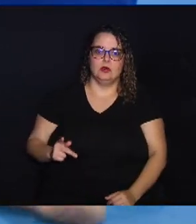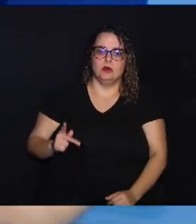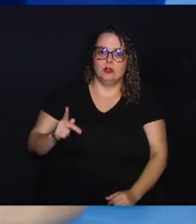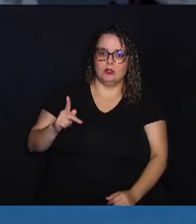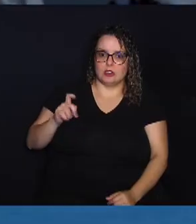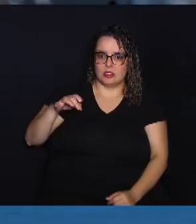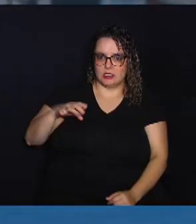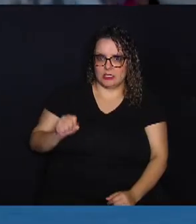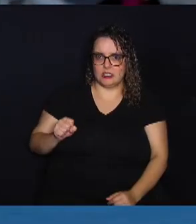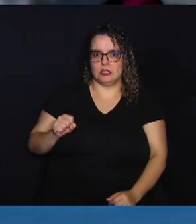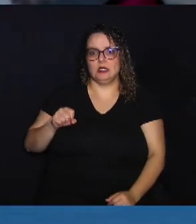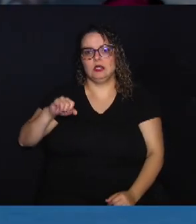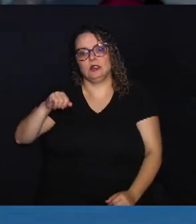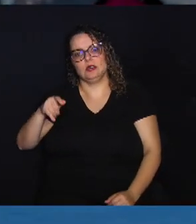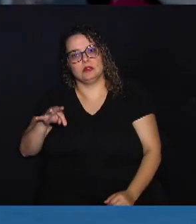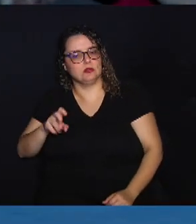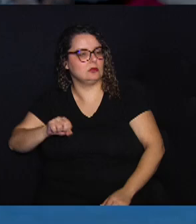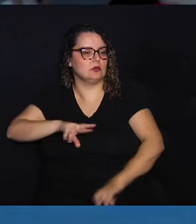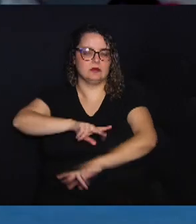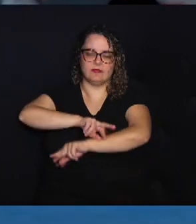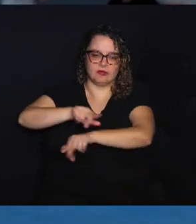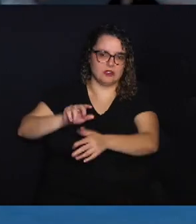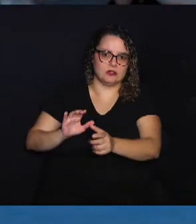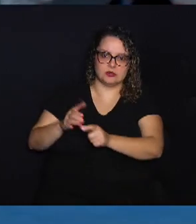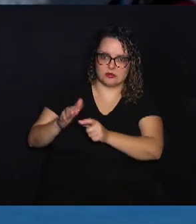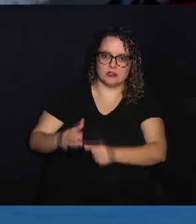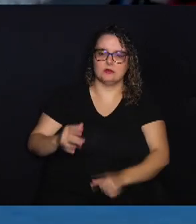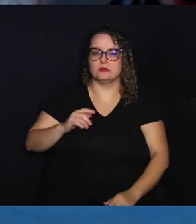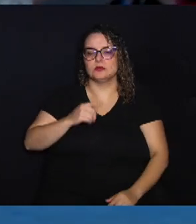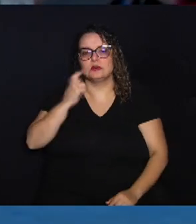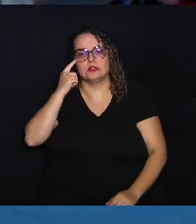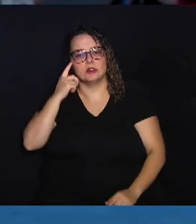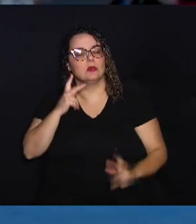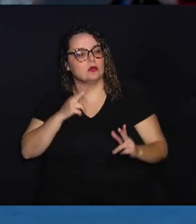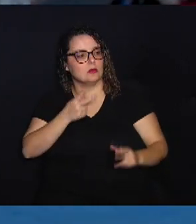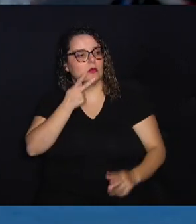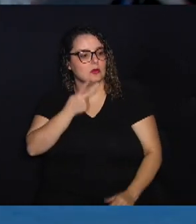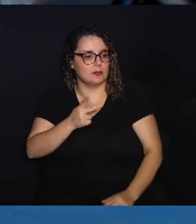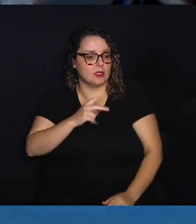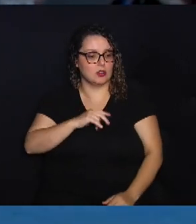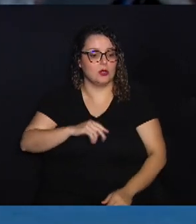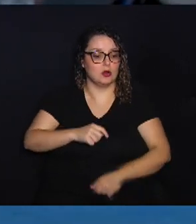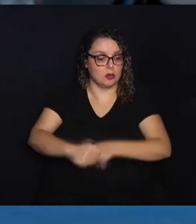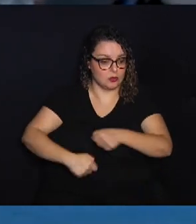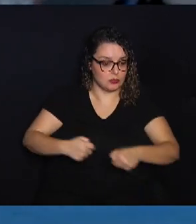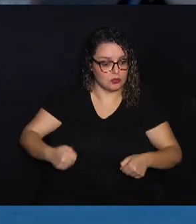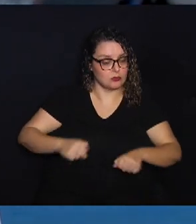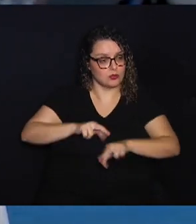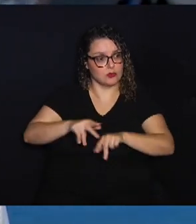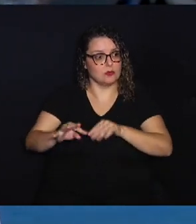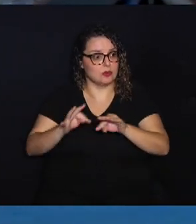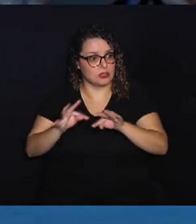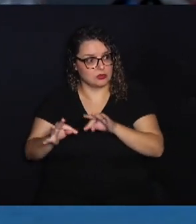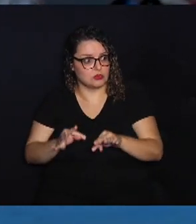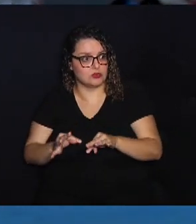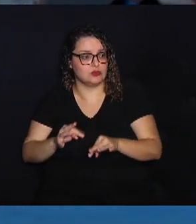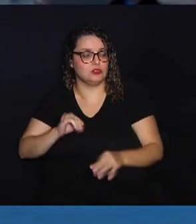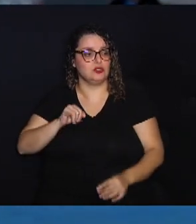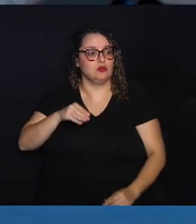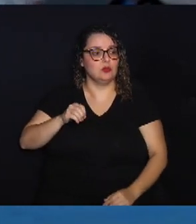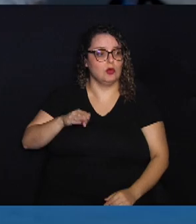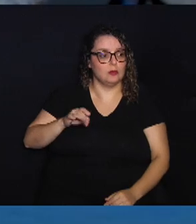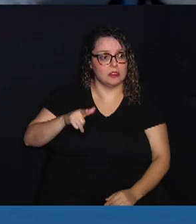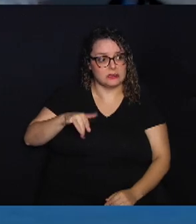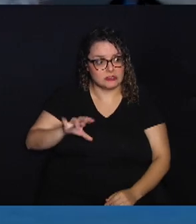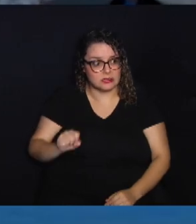Yoko Shirogatame, Tate Shirogatame, por aí vai. Como você falou, né, o judô é composto por várias técnicas de imobilização,